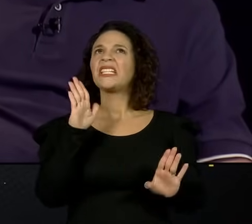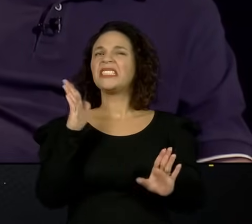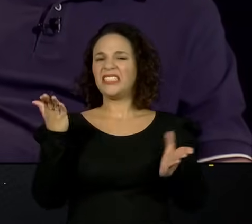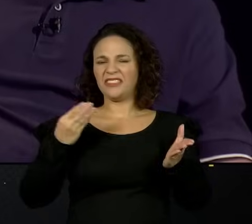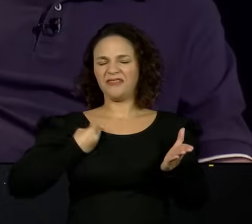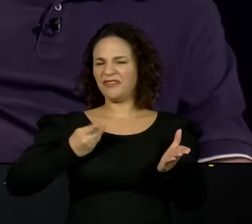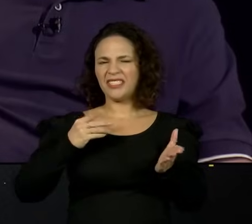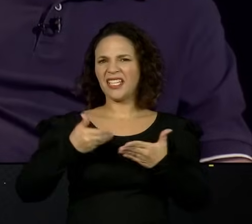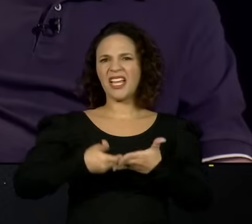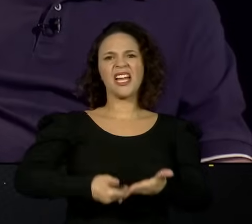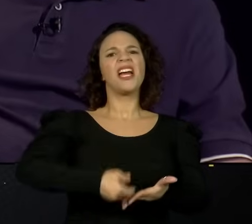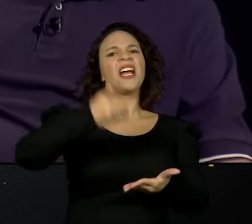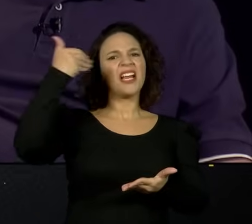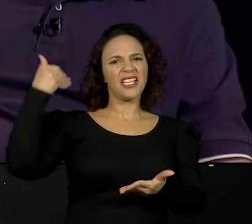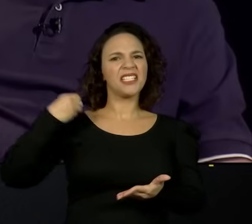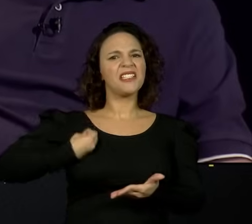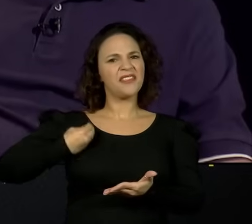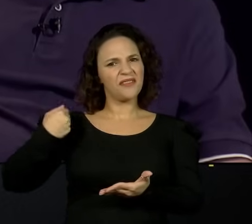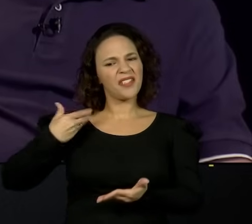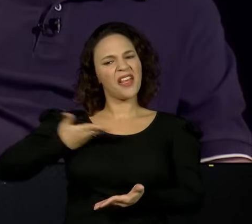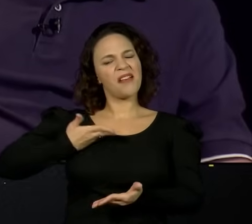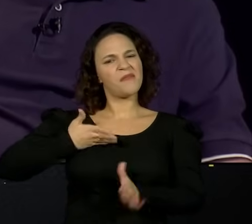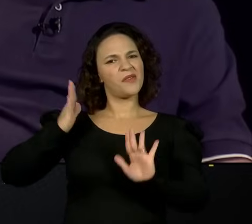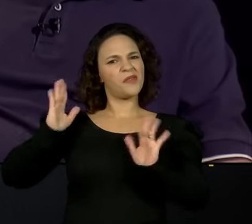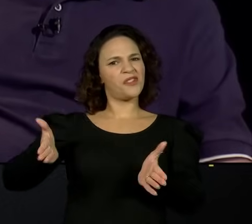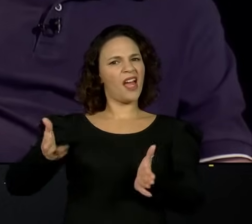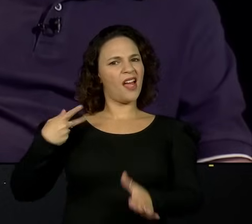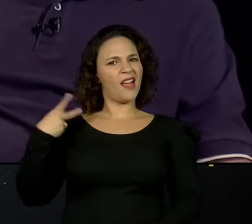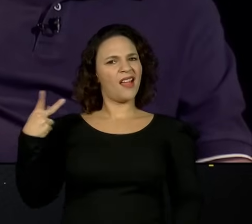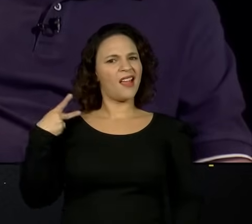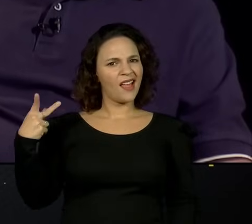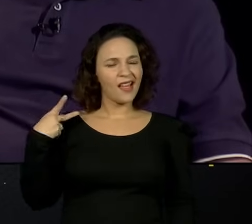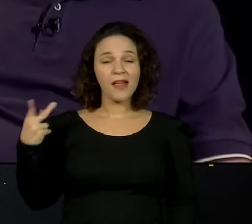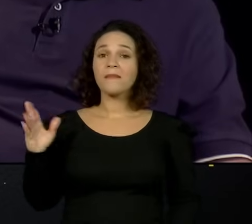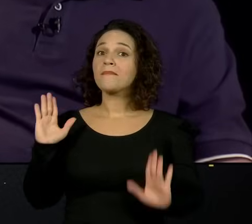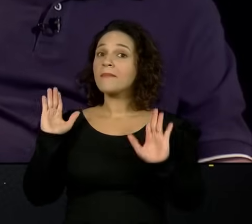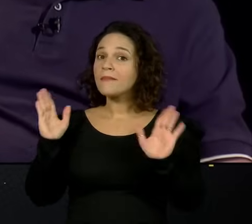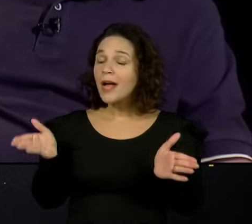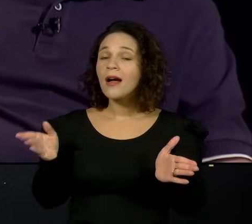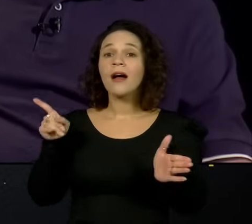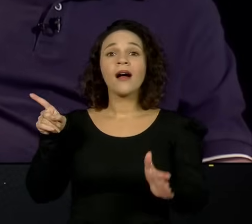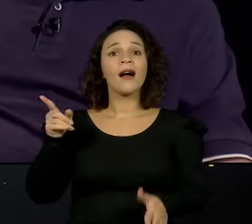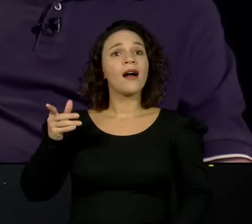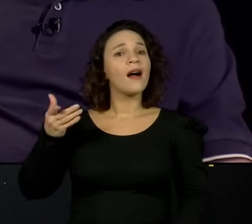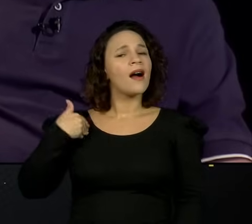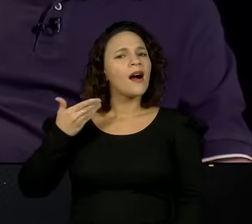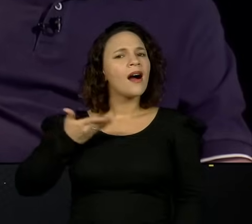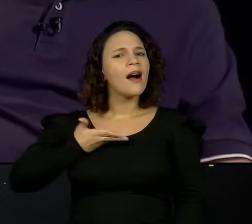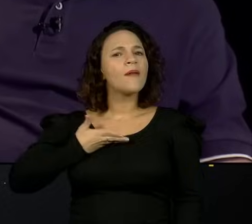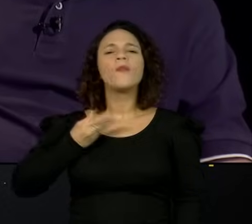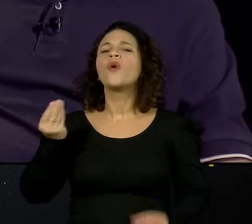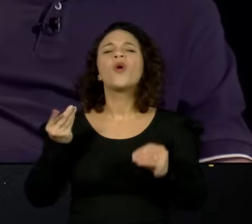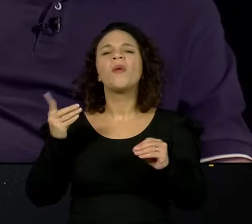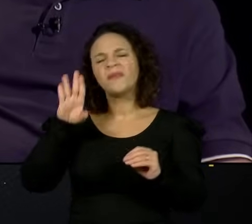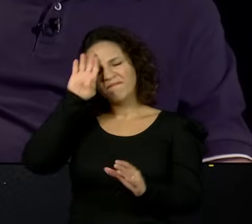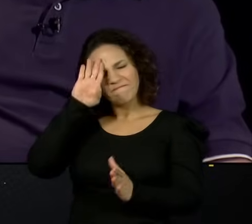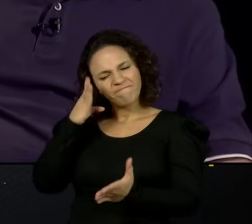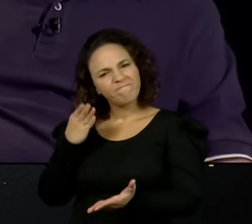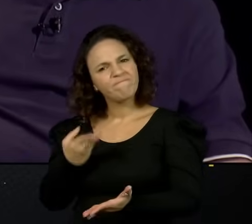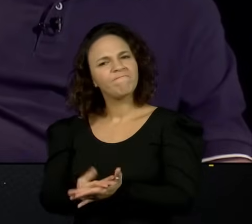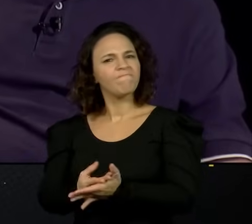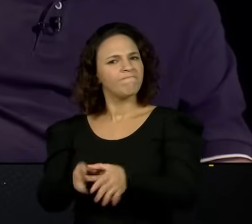dessa vida, quem sabe. E a nossa amizade se traduz em